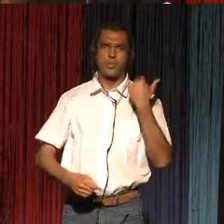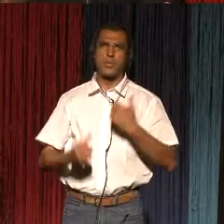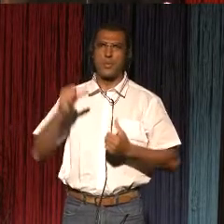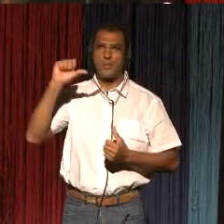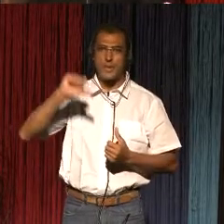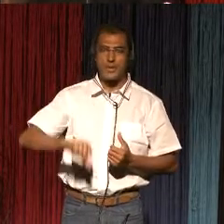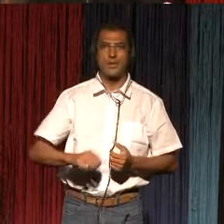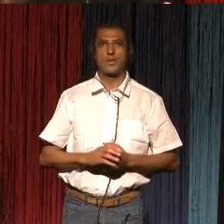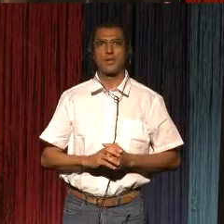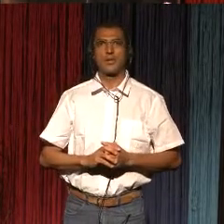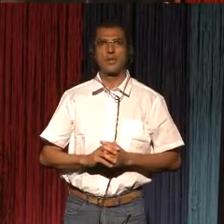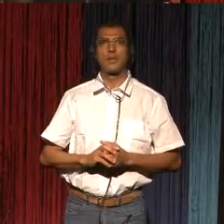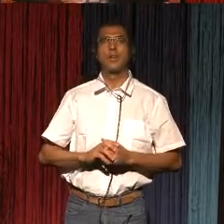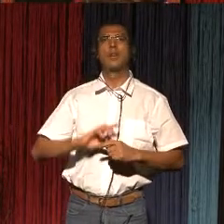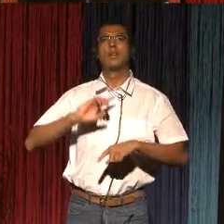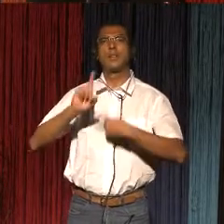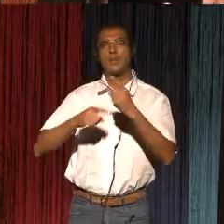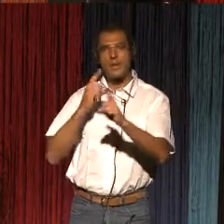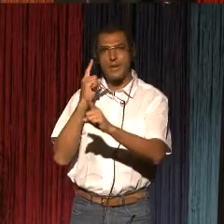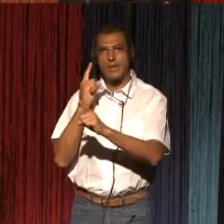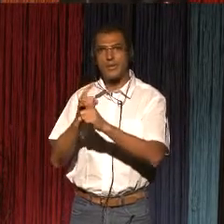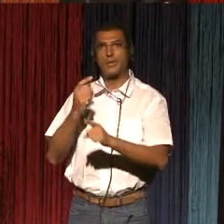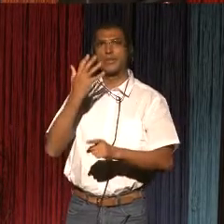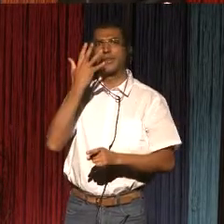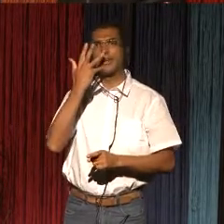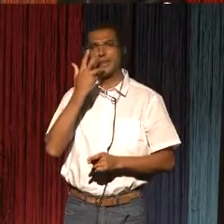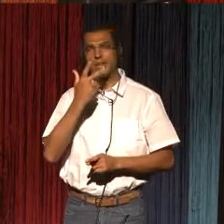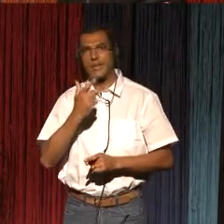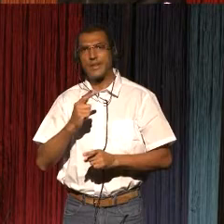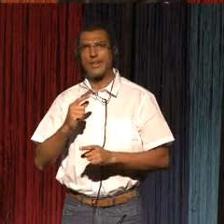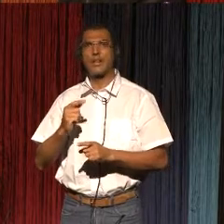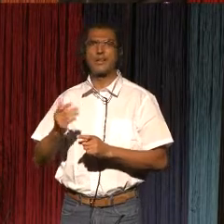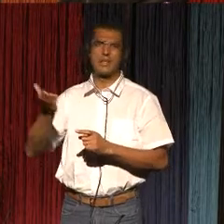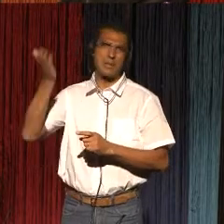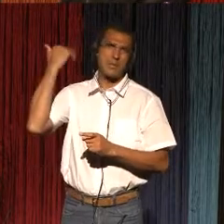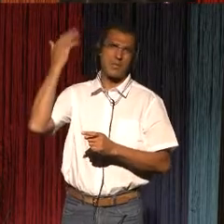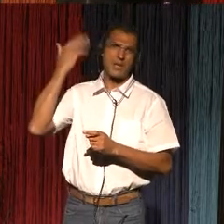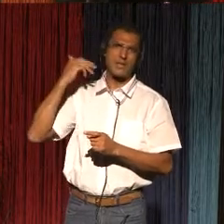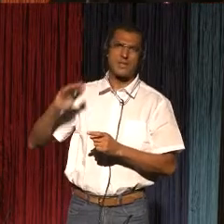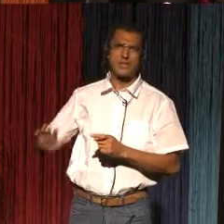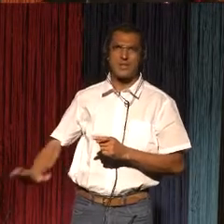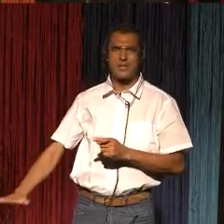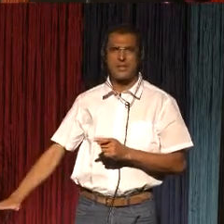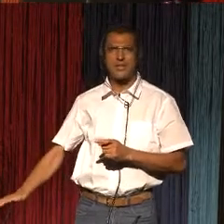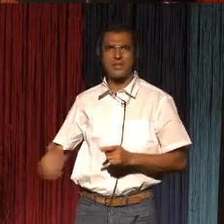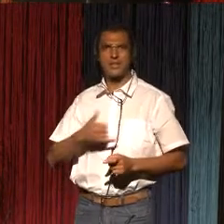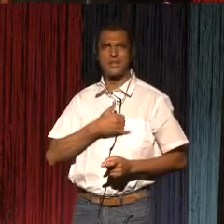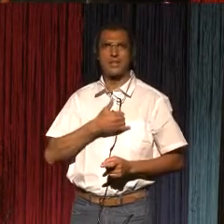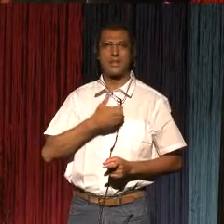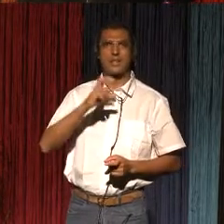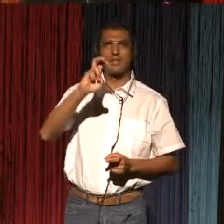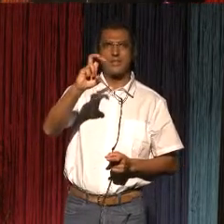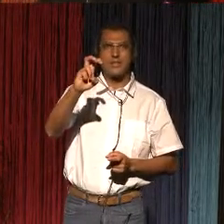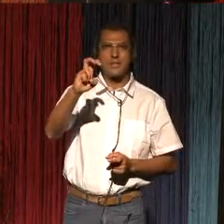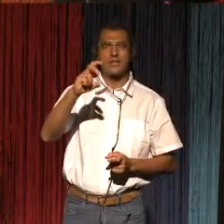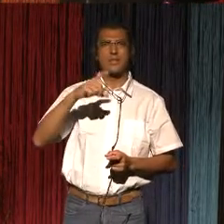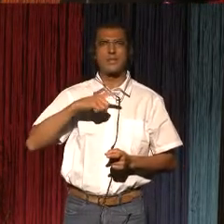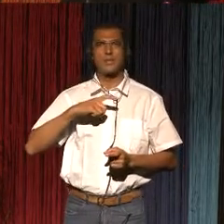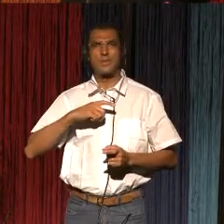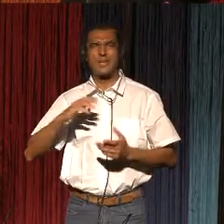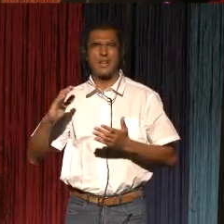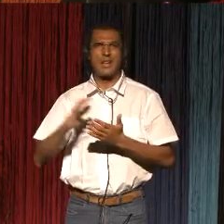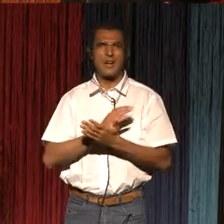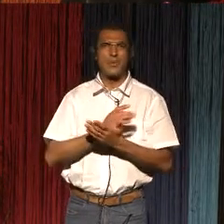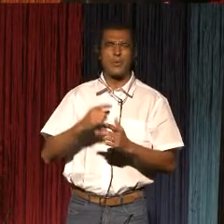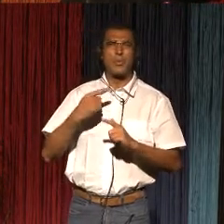foram expostas a 2 ou mais eventos adversos. Aos 5 anos já tem telômeros